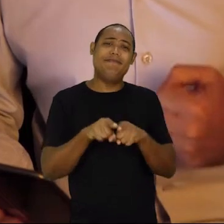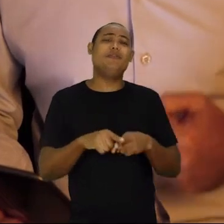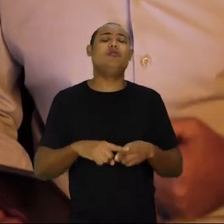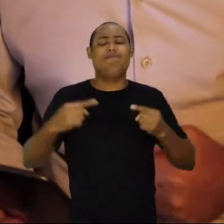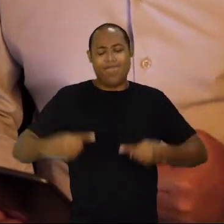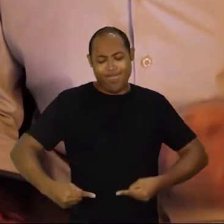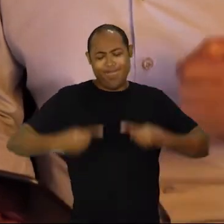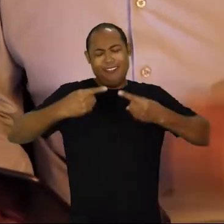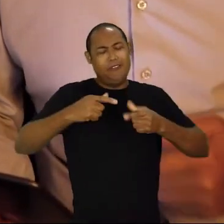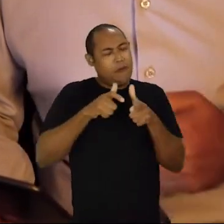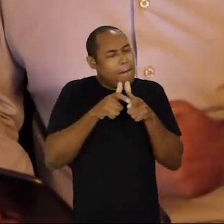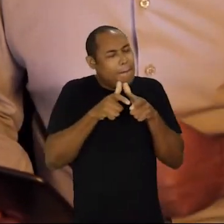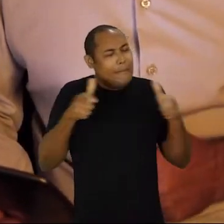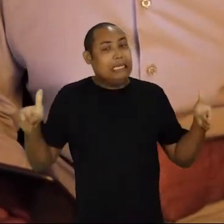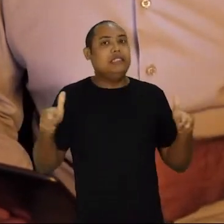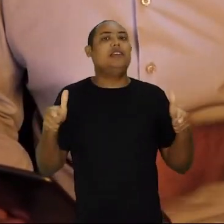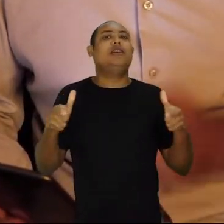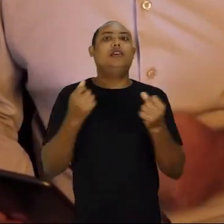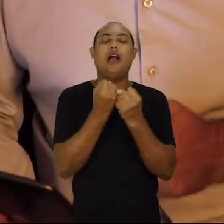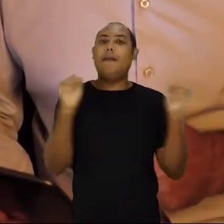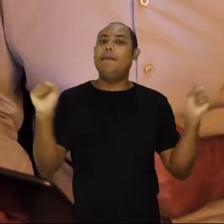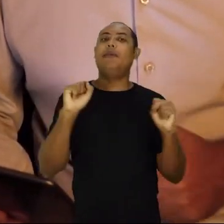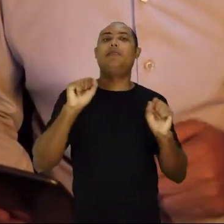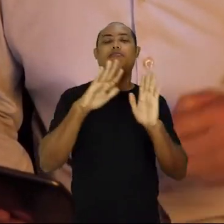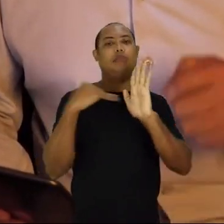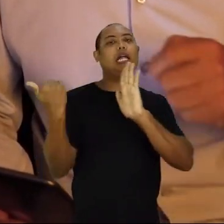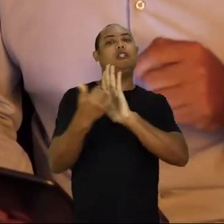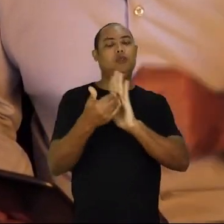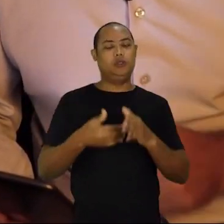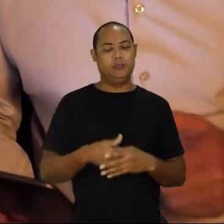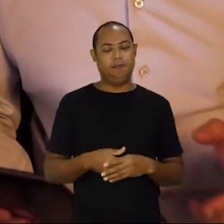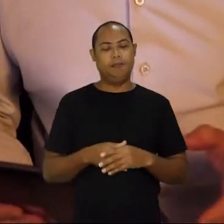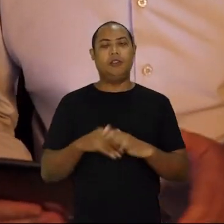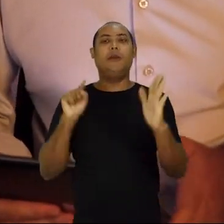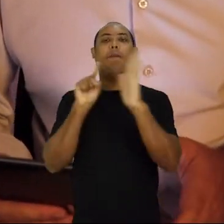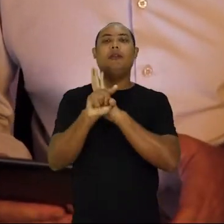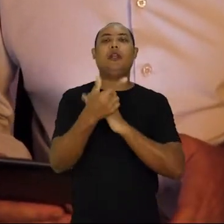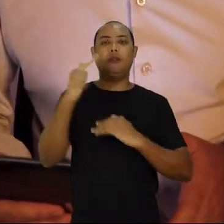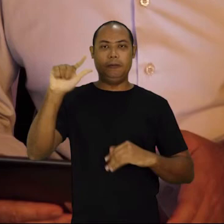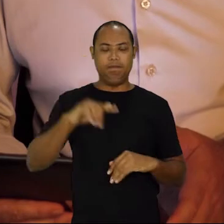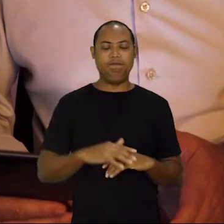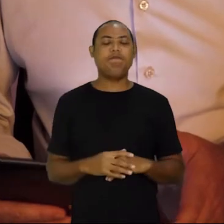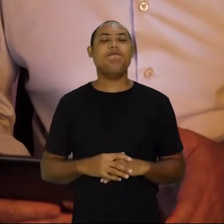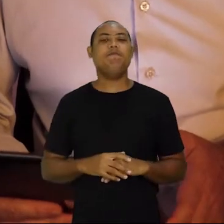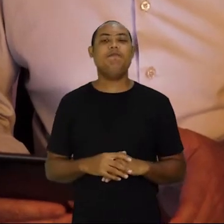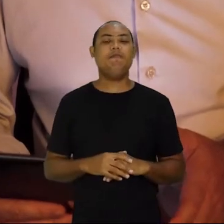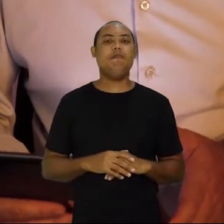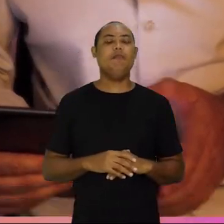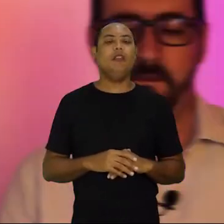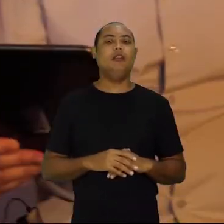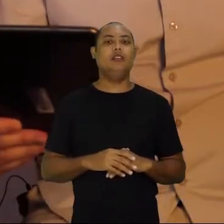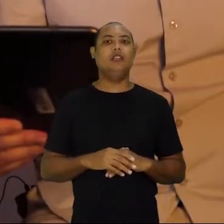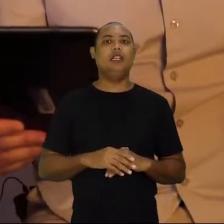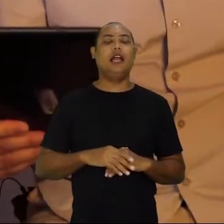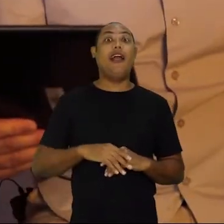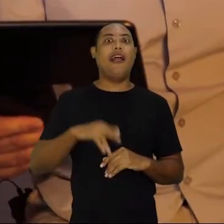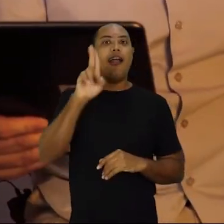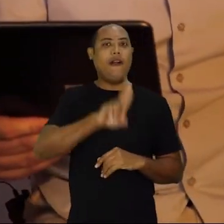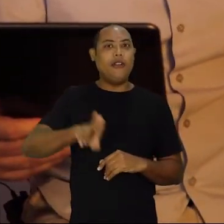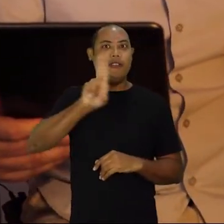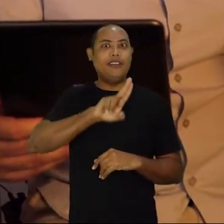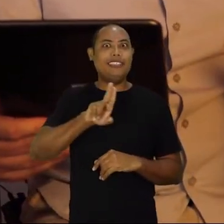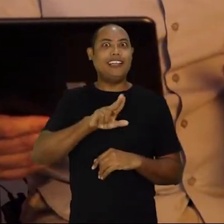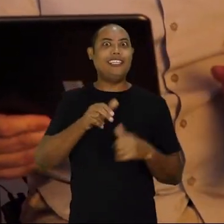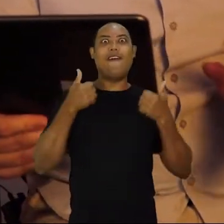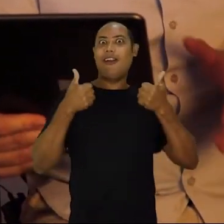muito doloroso e tem se constituído, infelizmente, em um grande desafio para todos nós. A próxima